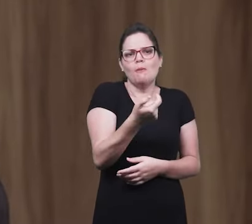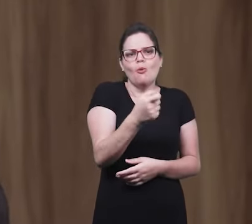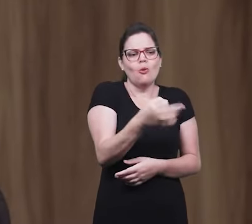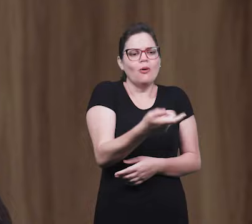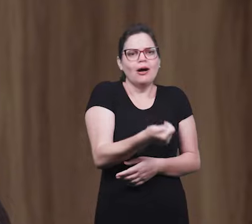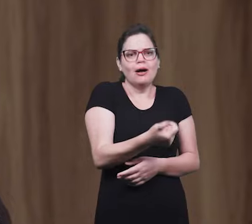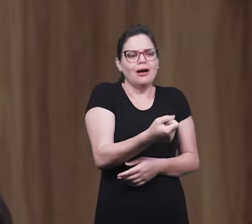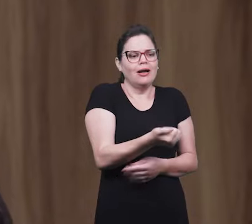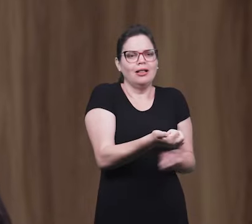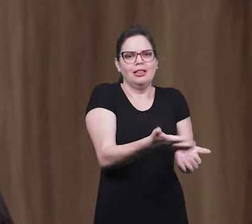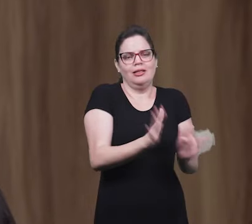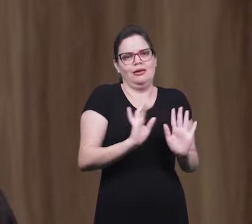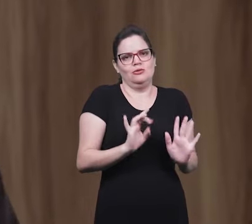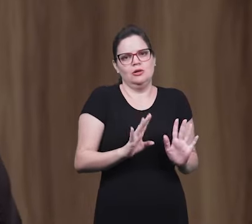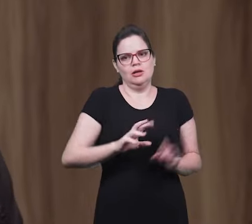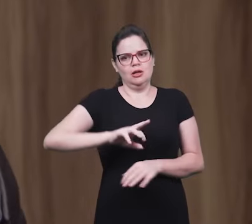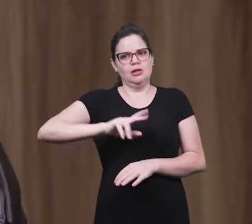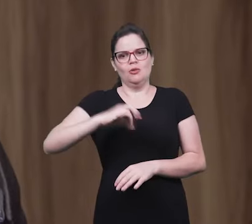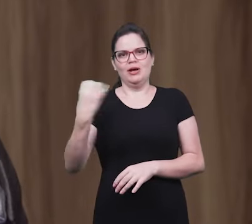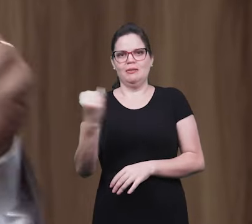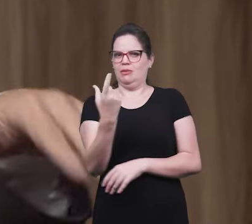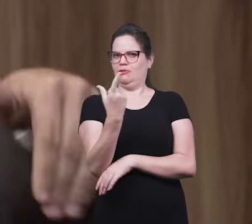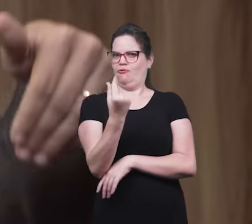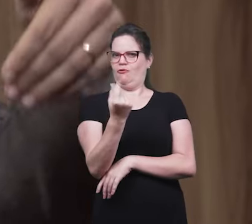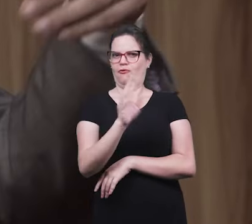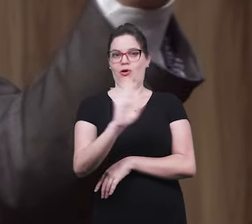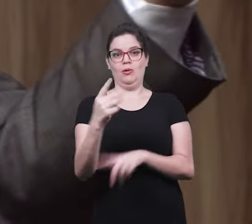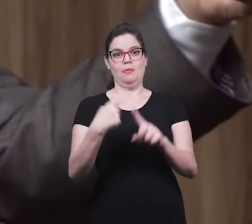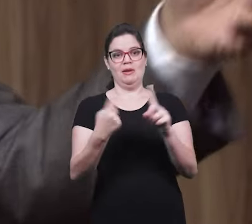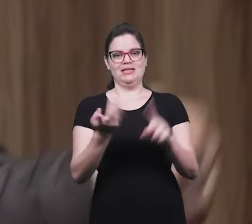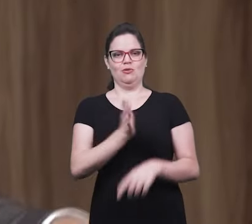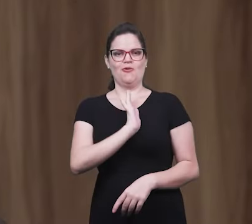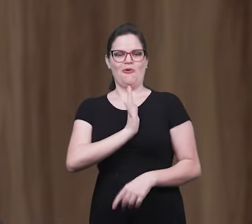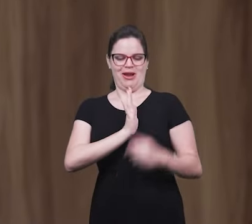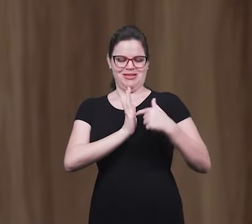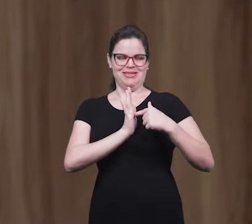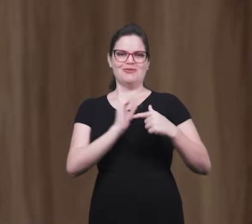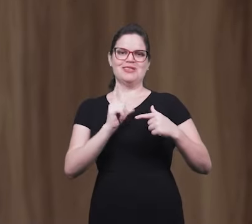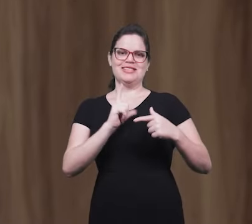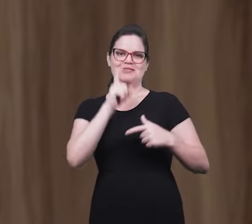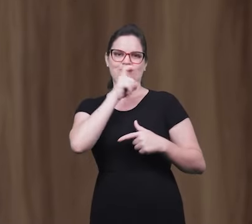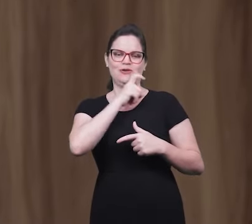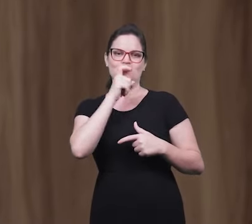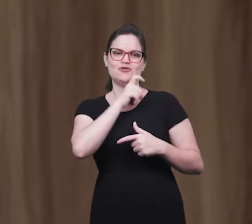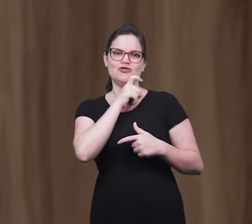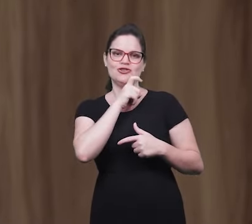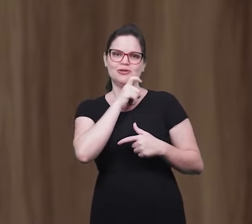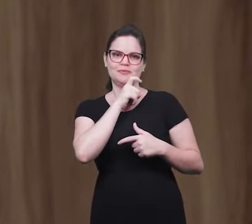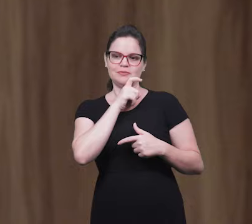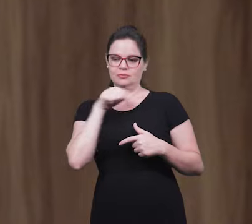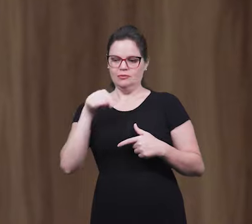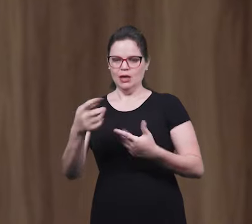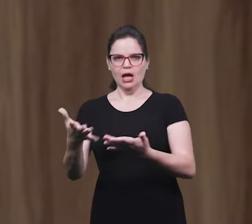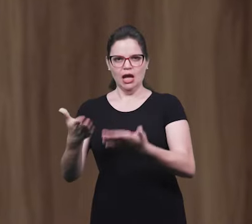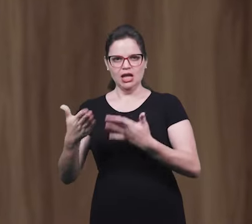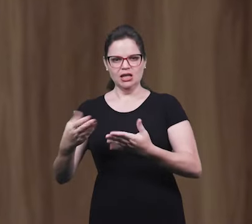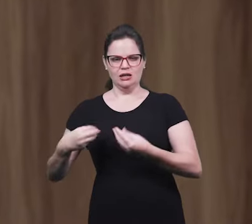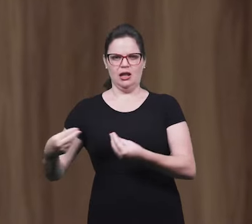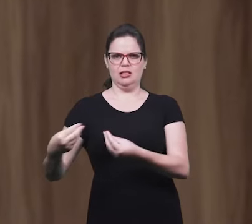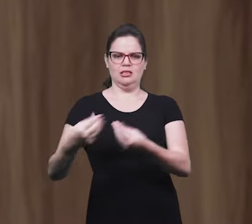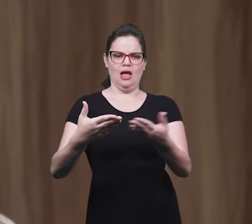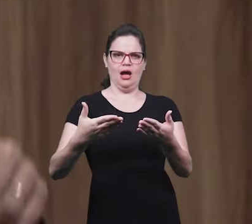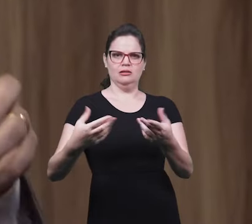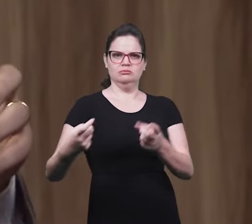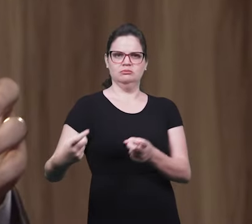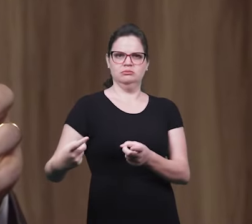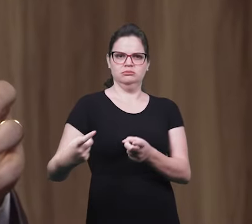um coração inteiro diante de Deus. Amém. Então eles estavam fazendo uma entrega, mas estavam com reservas. Então a salvação, a